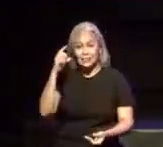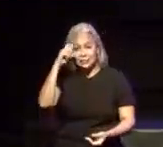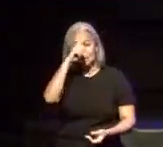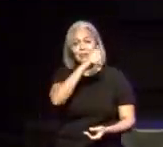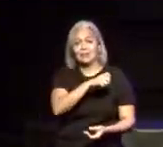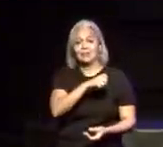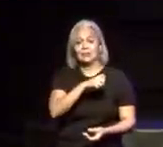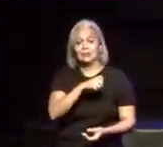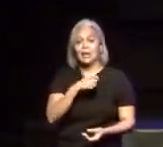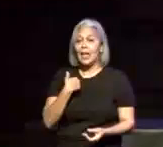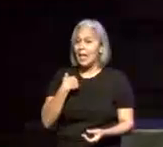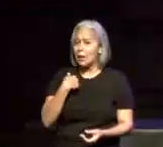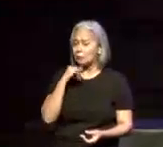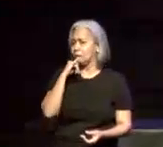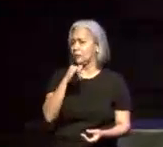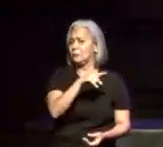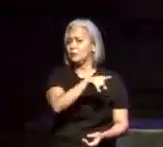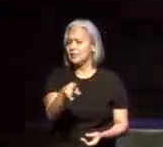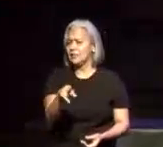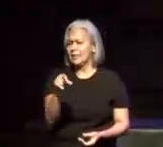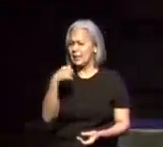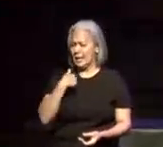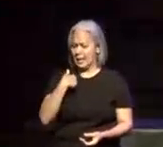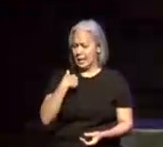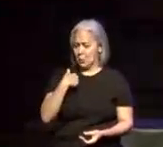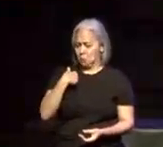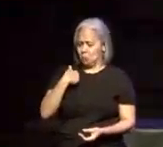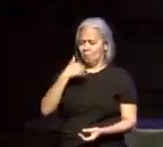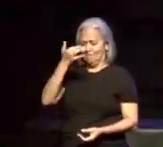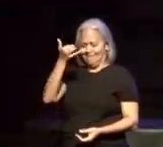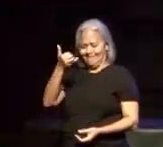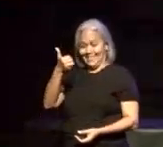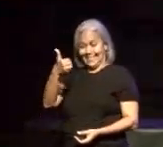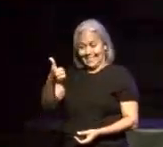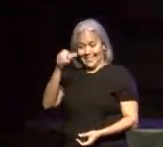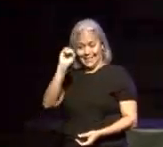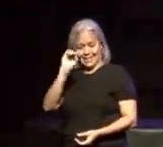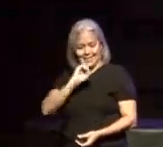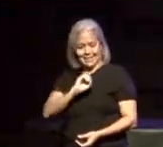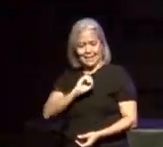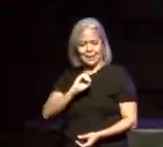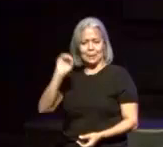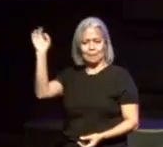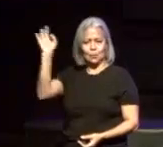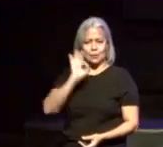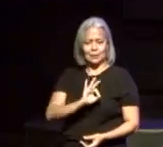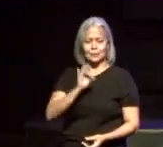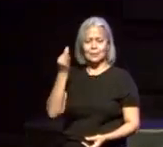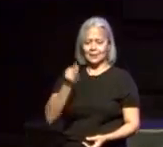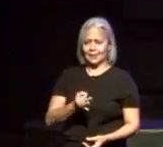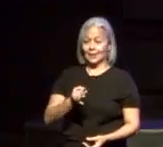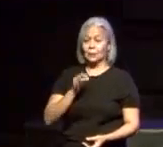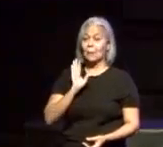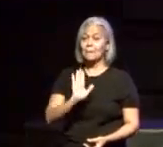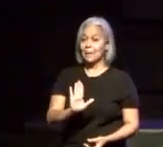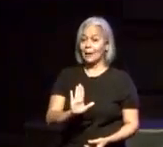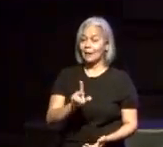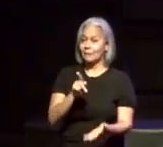dizer para você, né, que eu estou 100% certo, eu não sei o que, que Deus quer fazer em relação a isso, mas a verdade